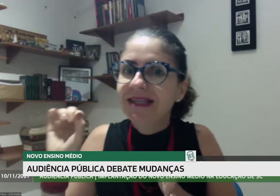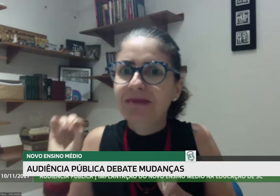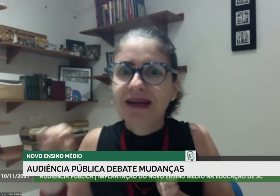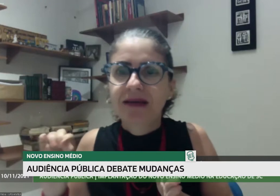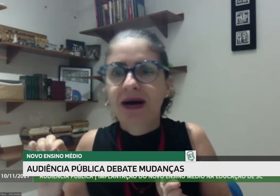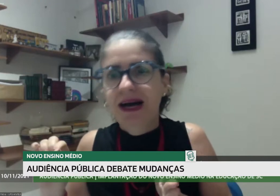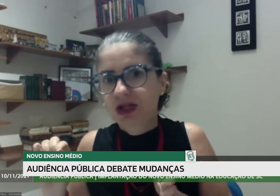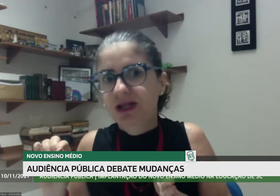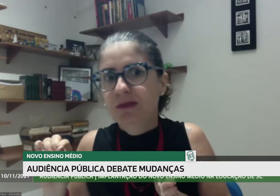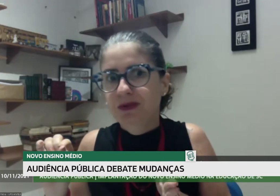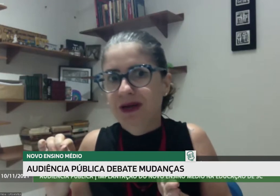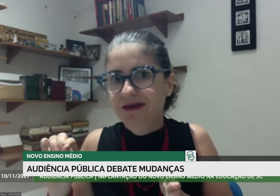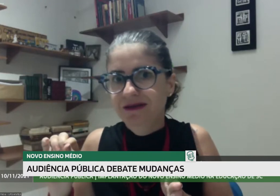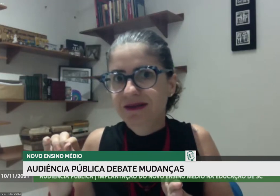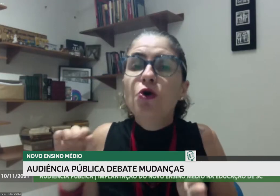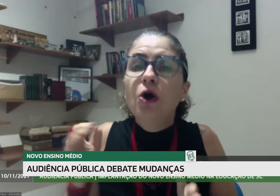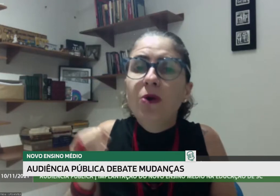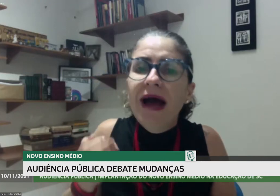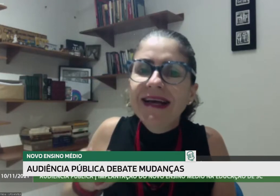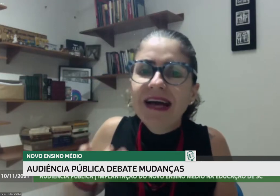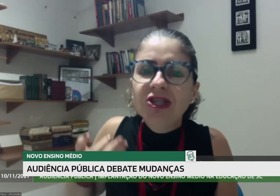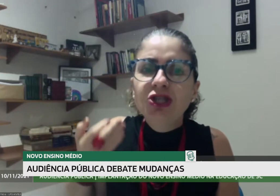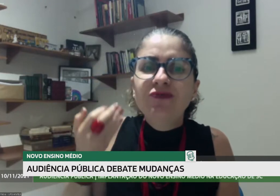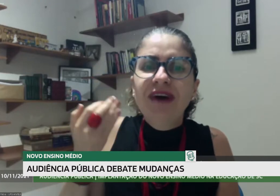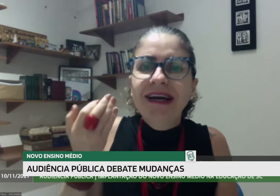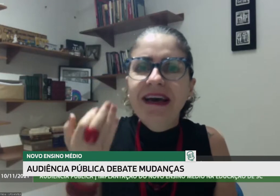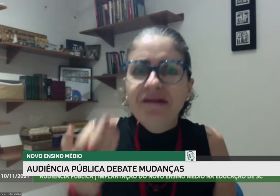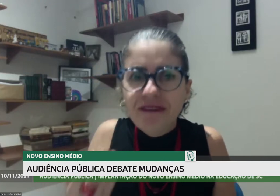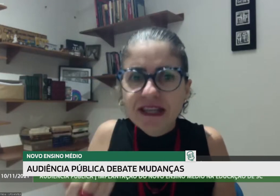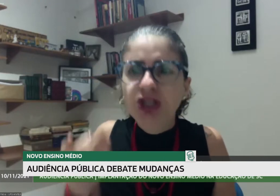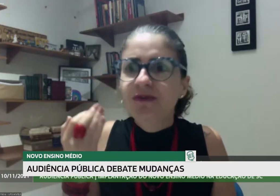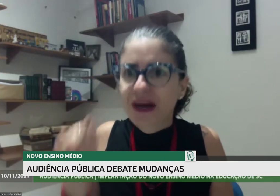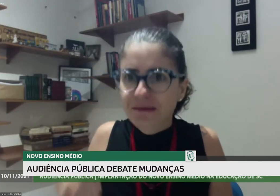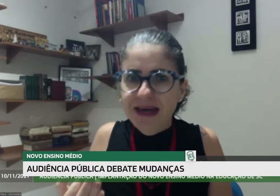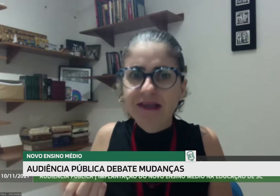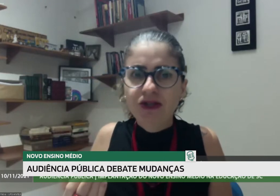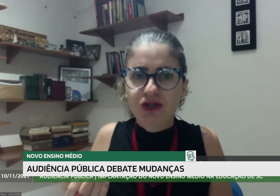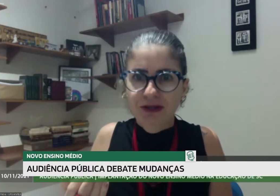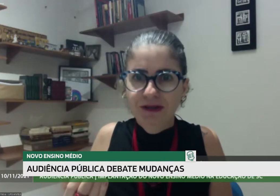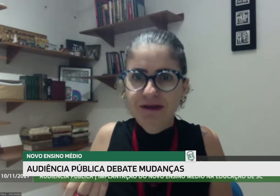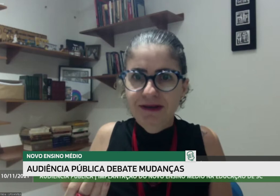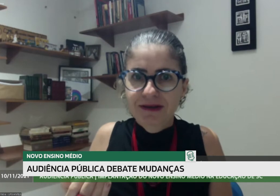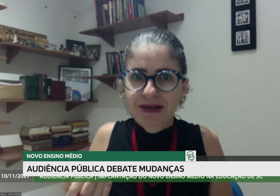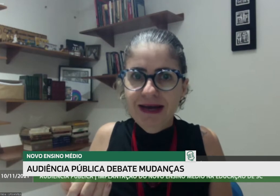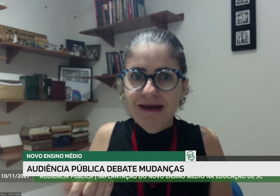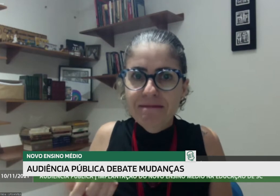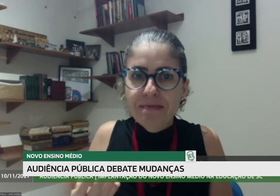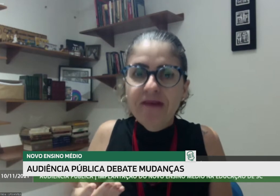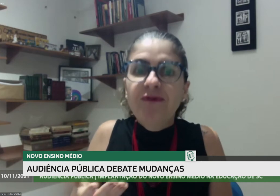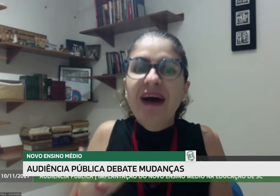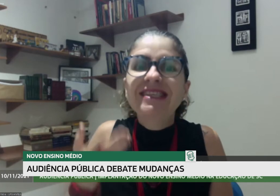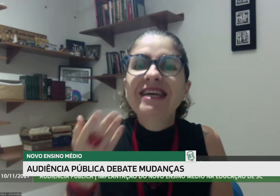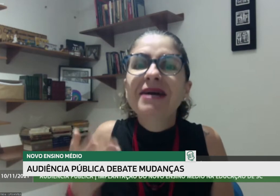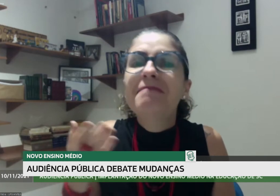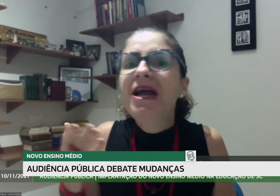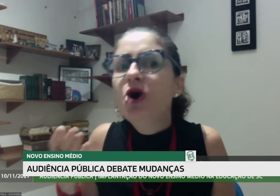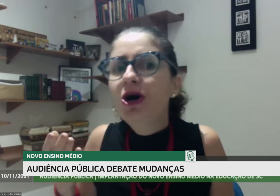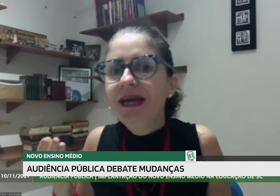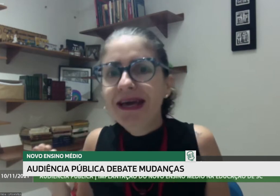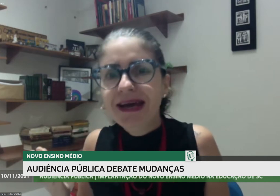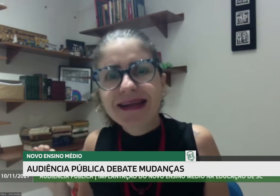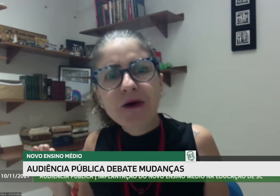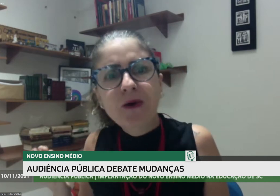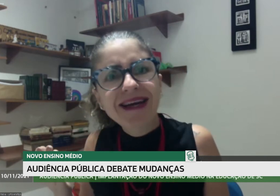português e matemática, deputada, Como é que a gente vai efetivamente fazer